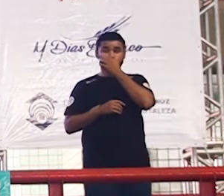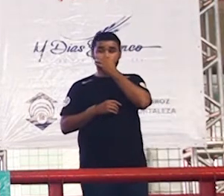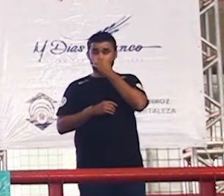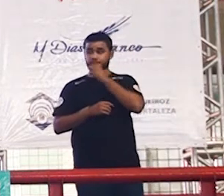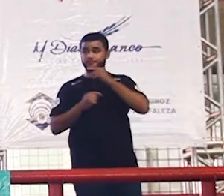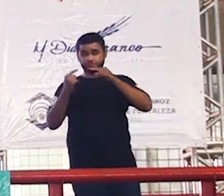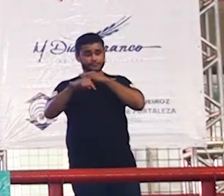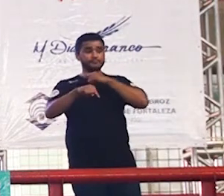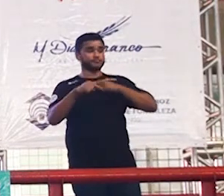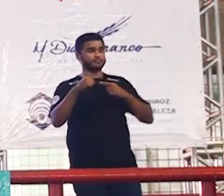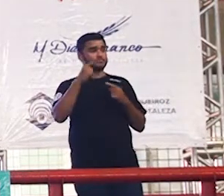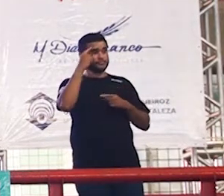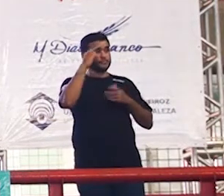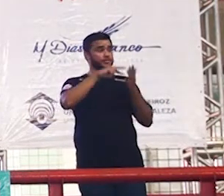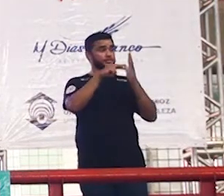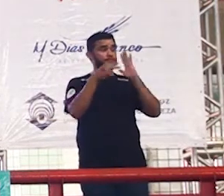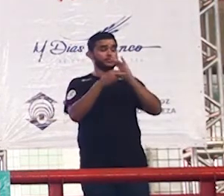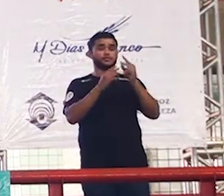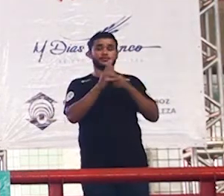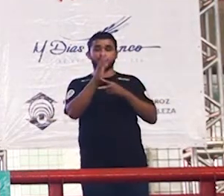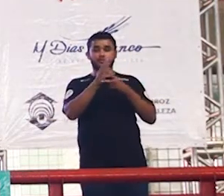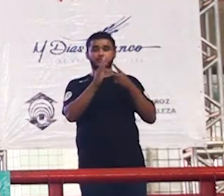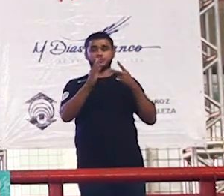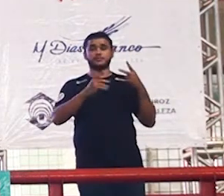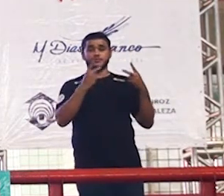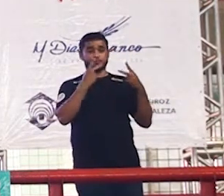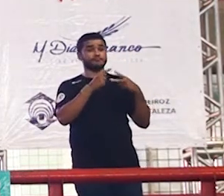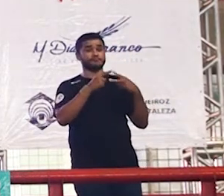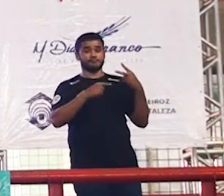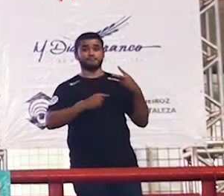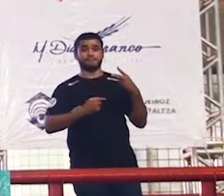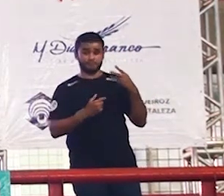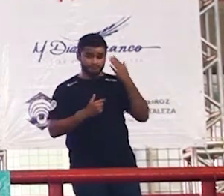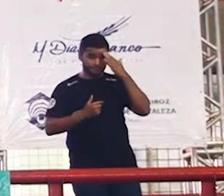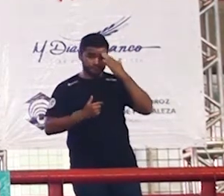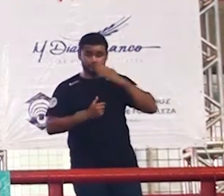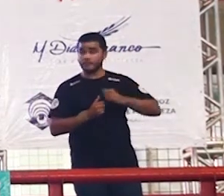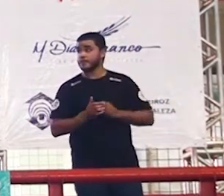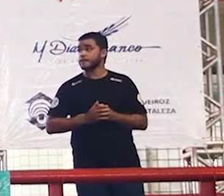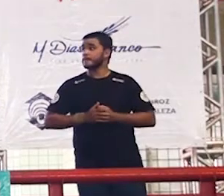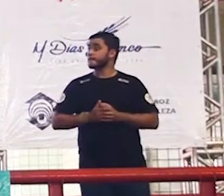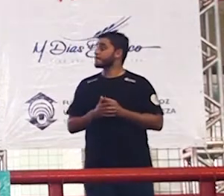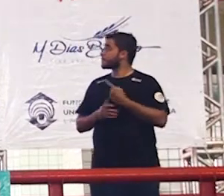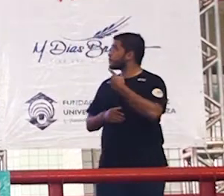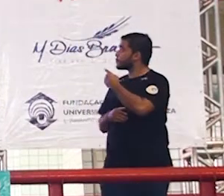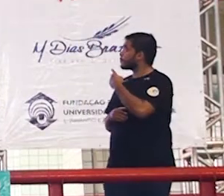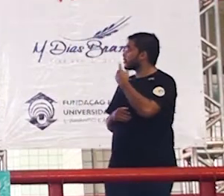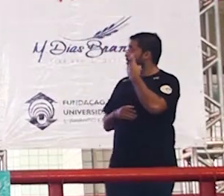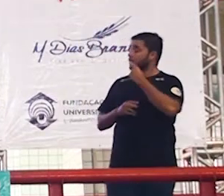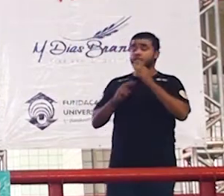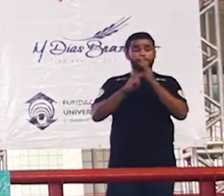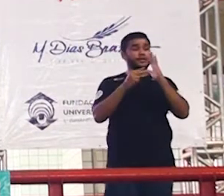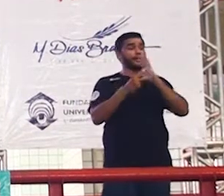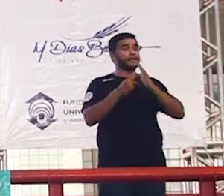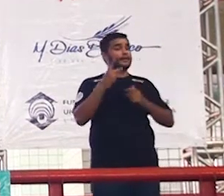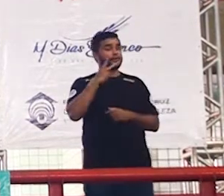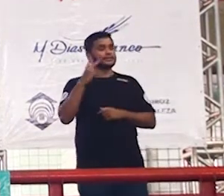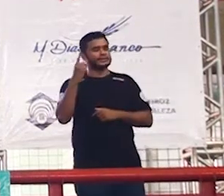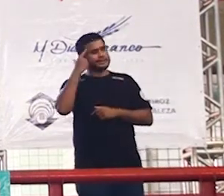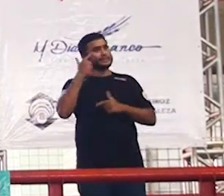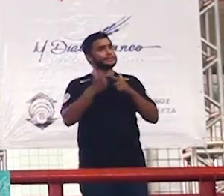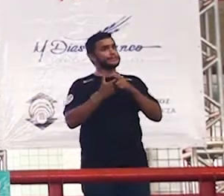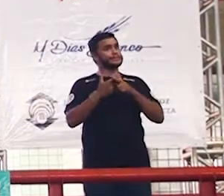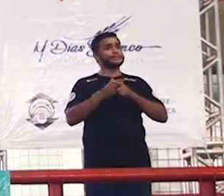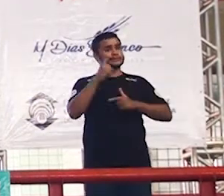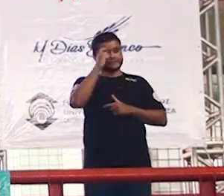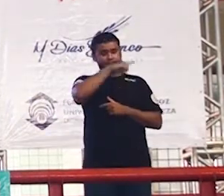Então está ambígua. E aí é um problema. Certo? Então está aí exemplos de ambiguidade